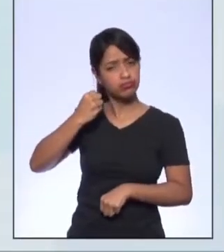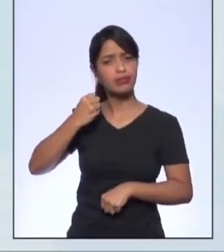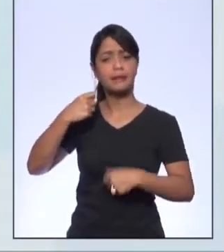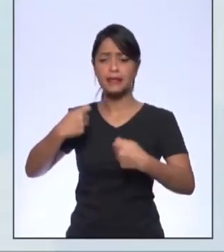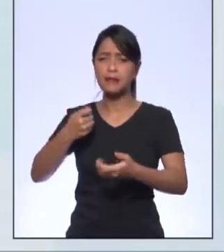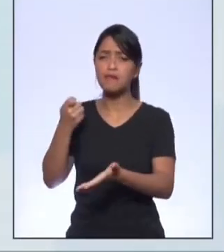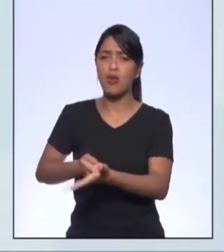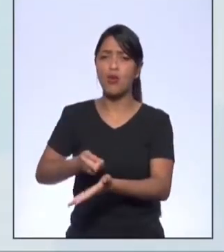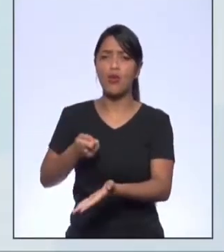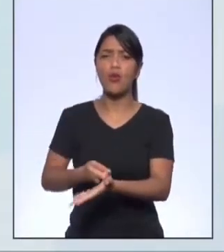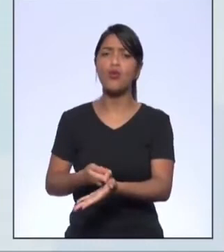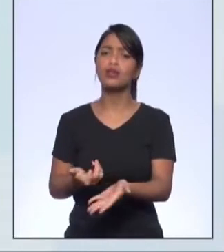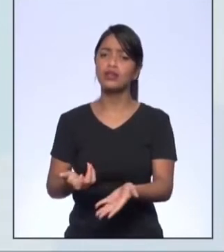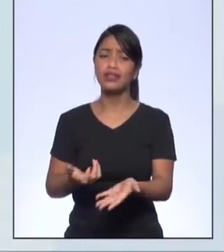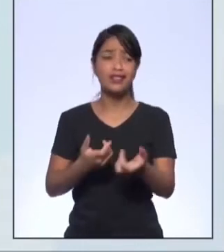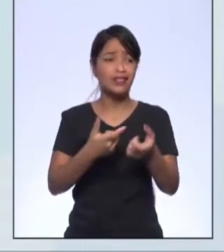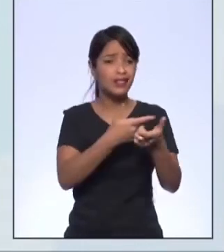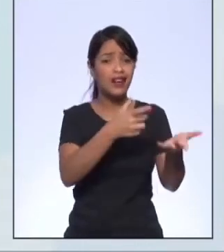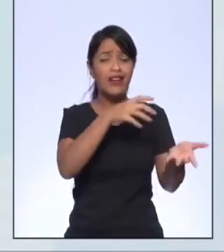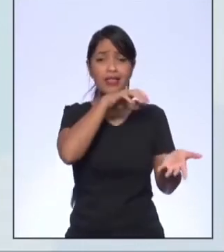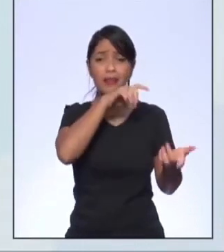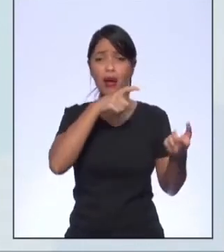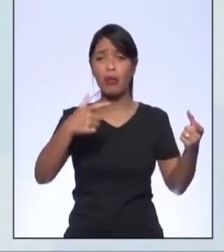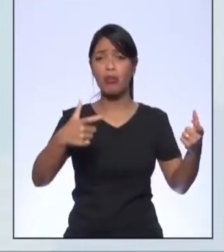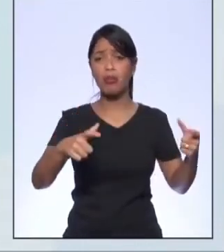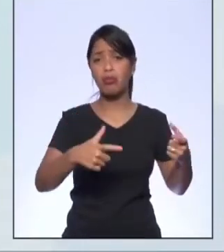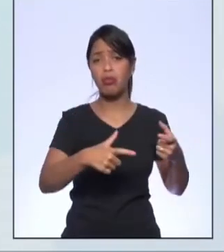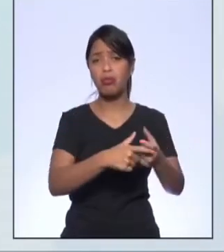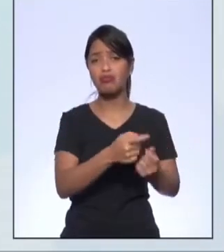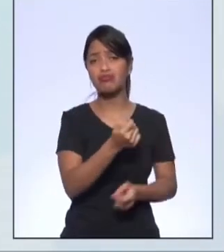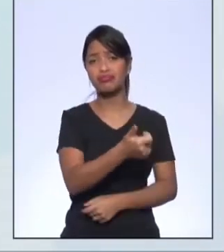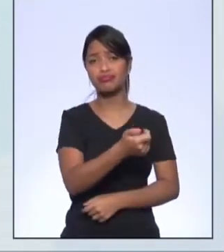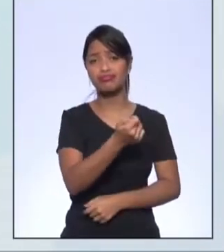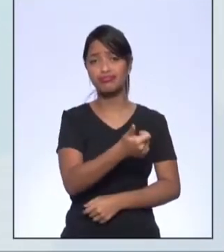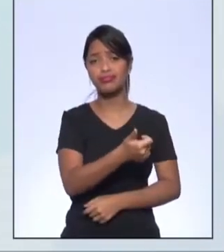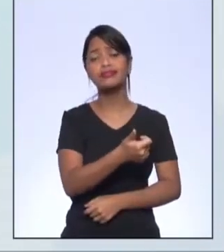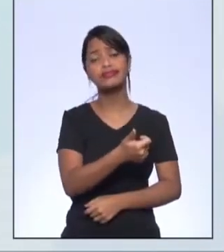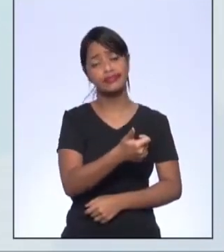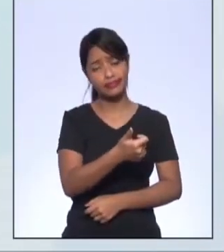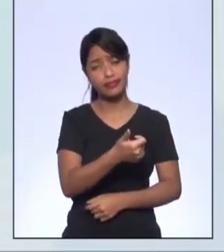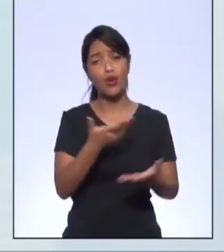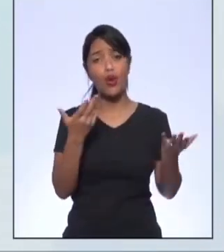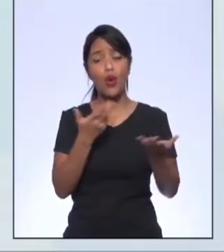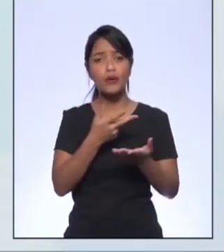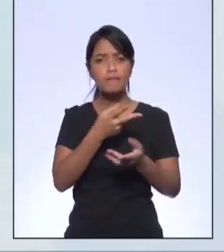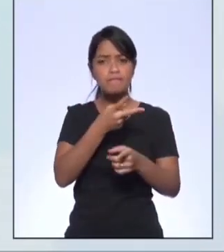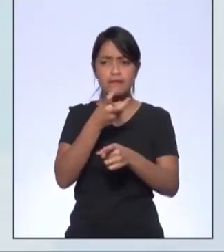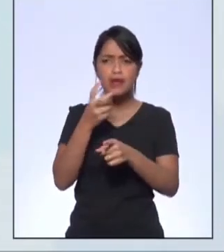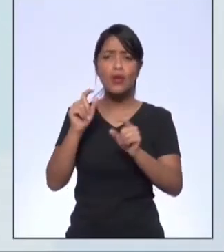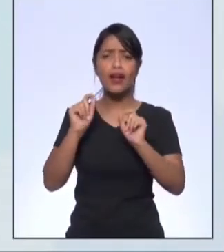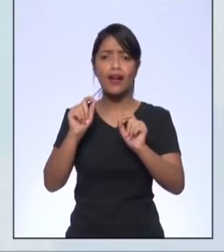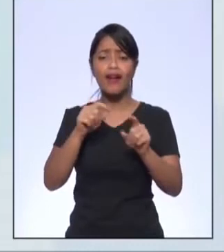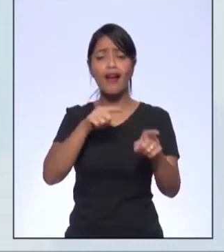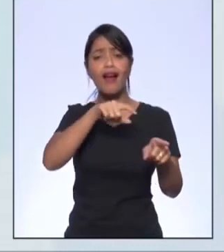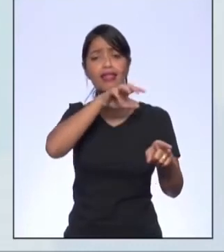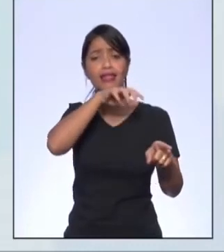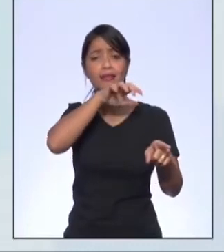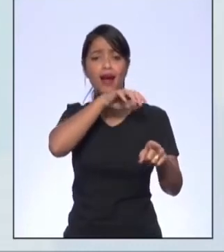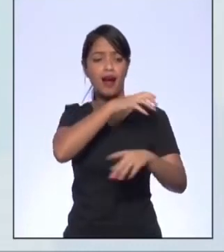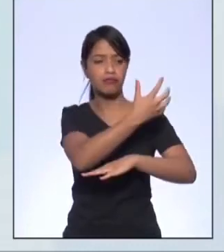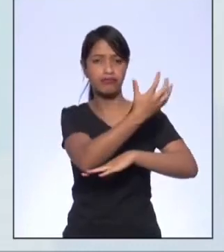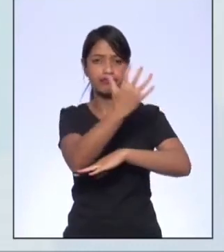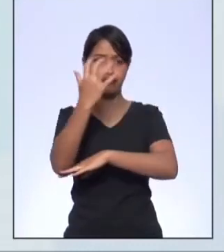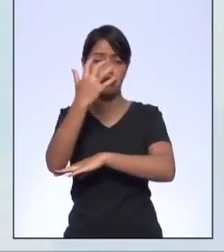de extinção. E o que se constatam são cada vez mais reportagens de animais silvestres adotados pelos